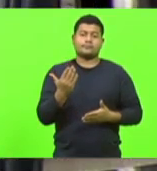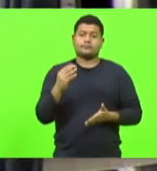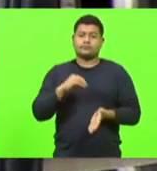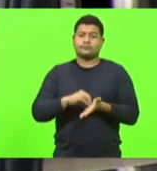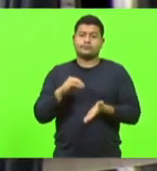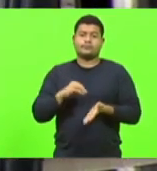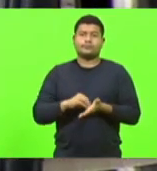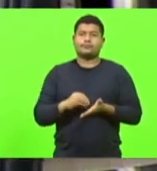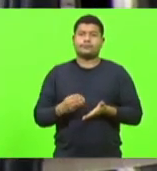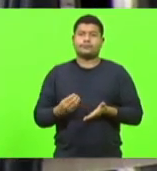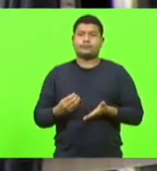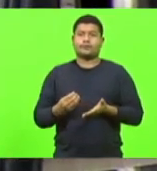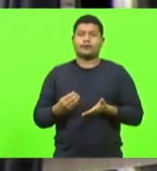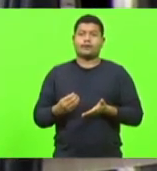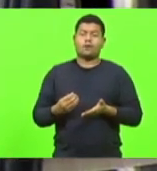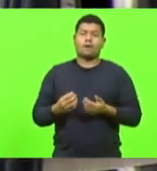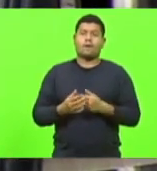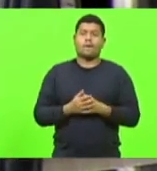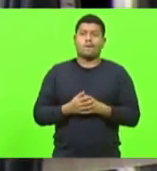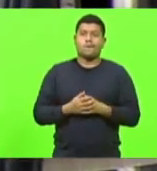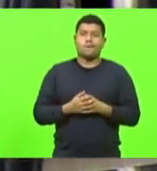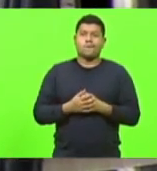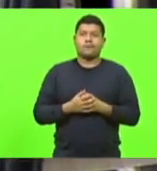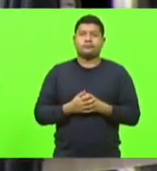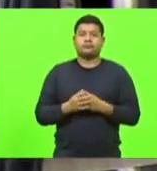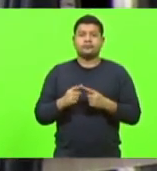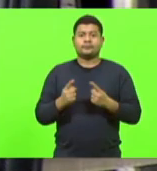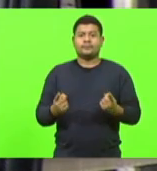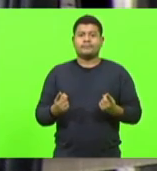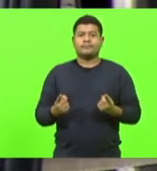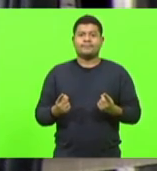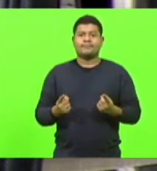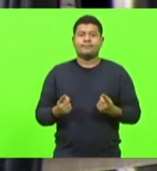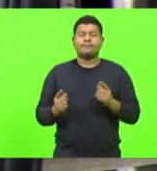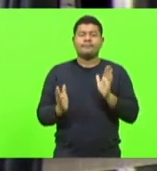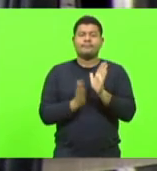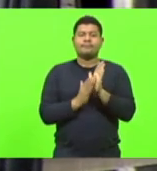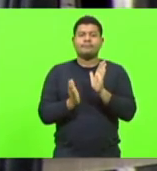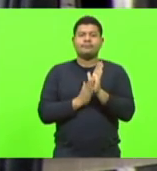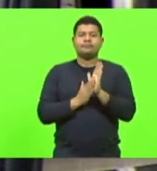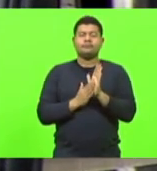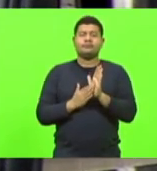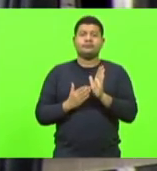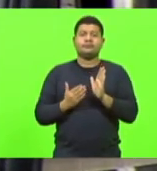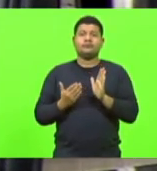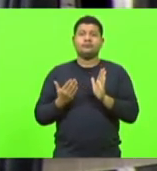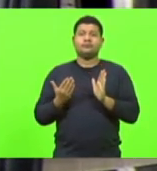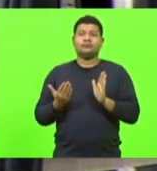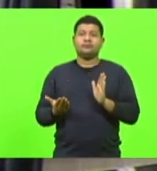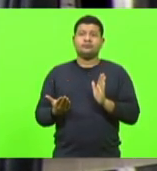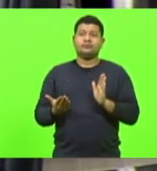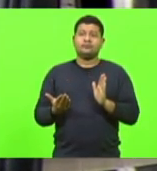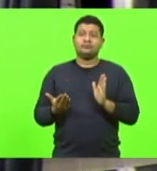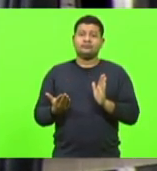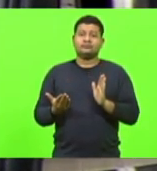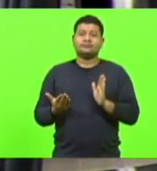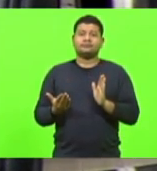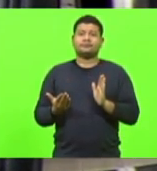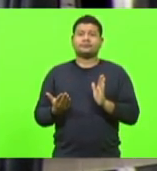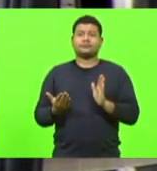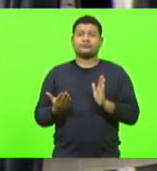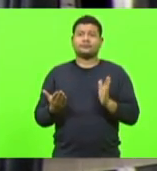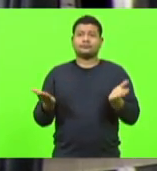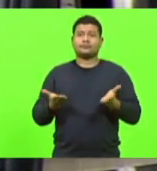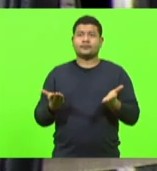por esse Parlamento então a proposta que se e se